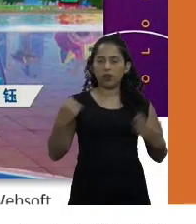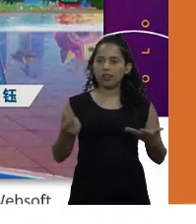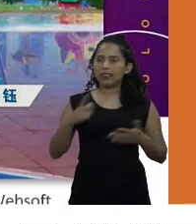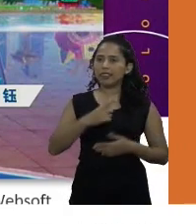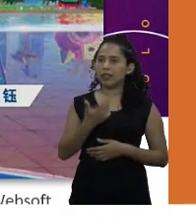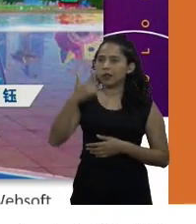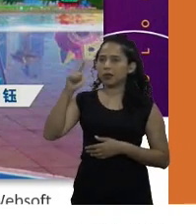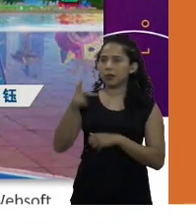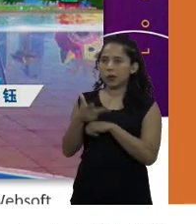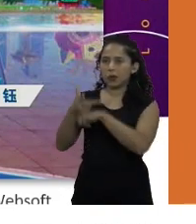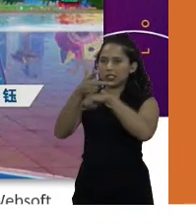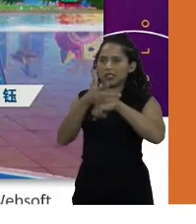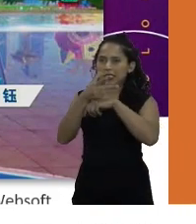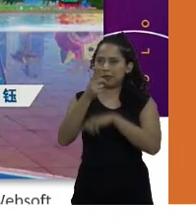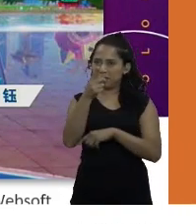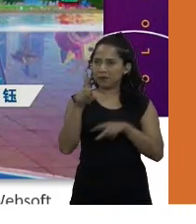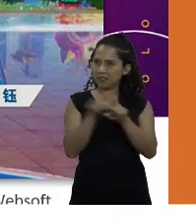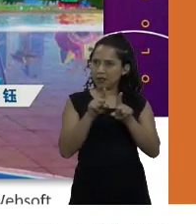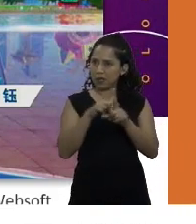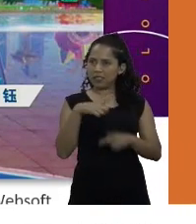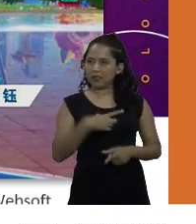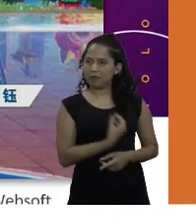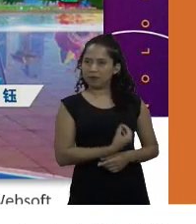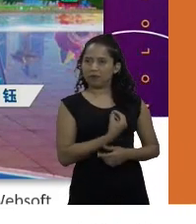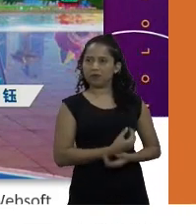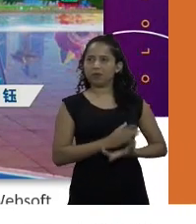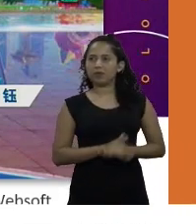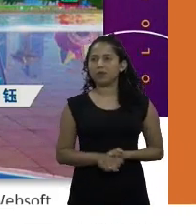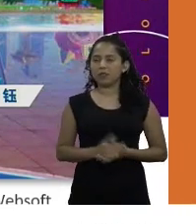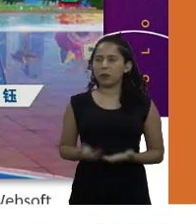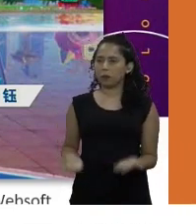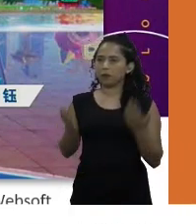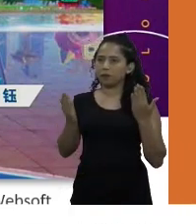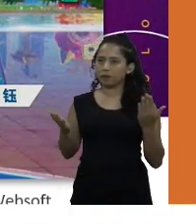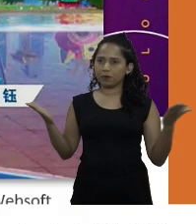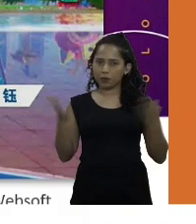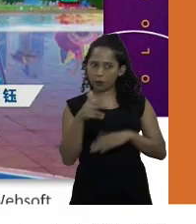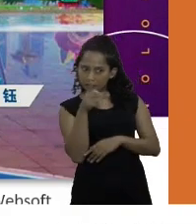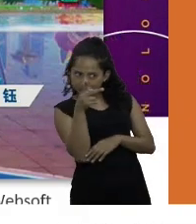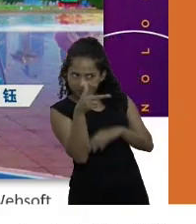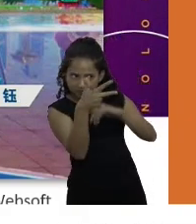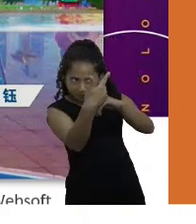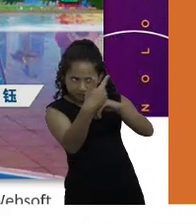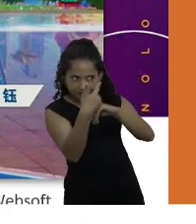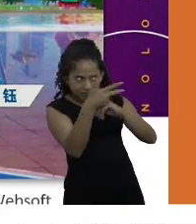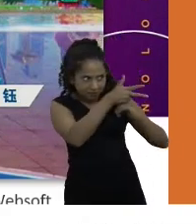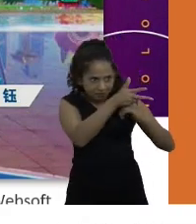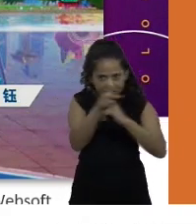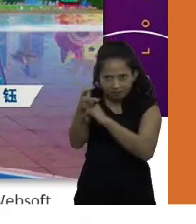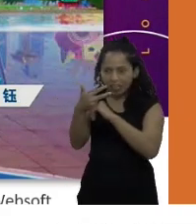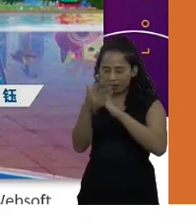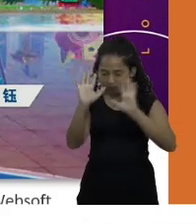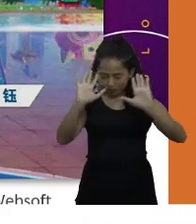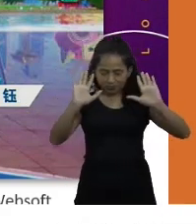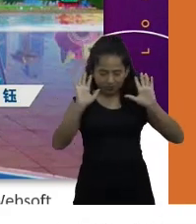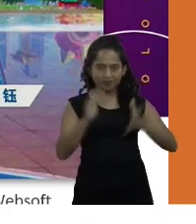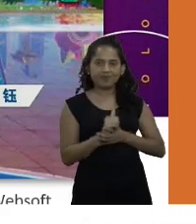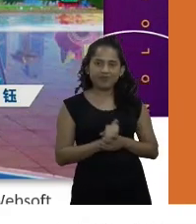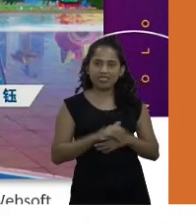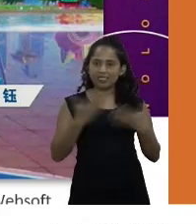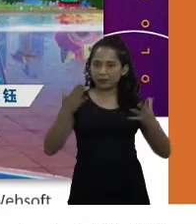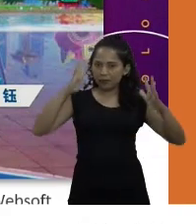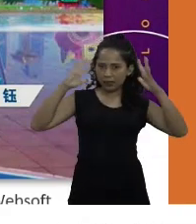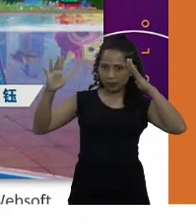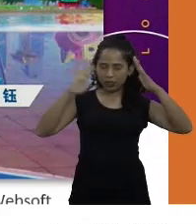câmera ali também, online, né? Eu estava olhando só para um lado, então agora eu posso olhar para cá também. Então imagine que uma